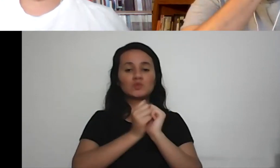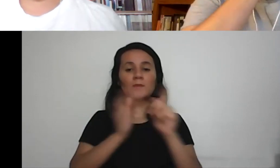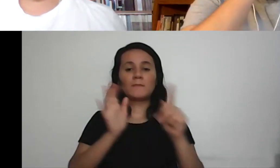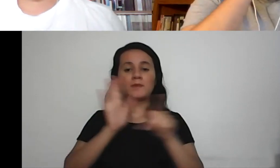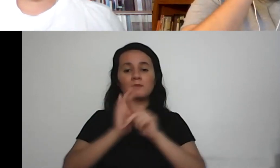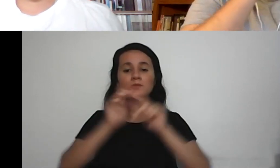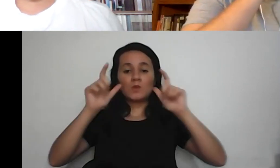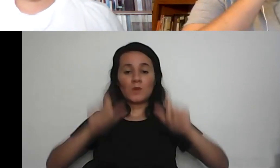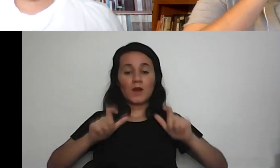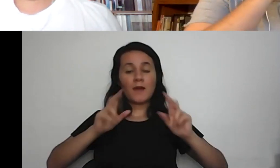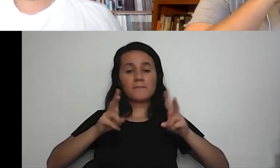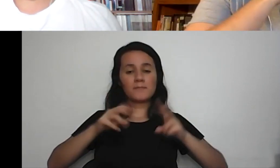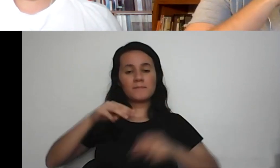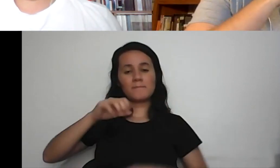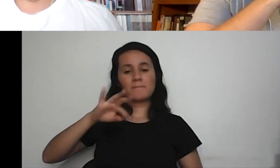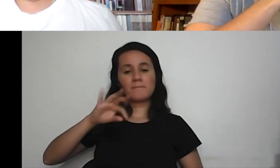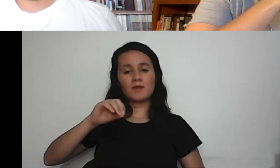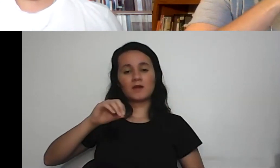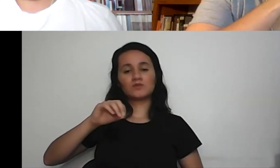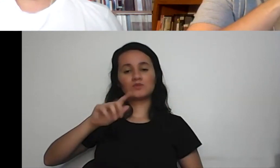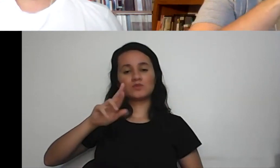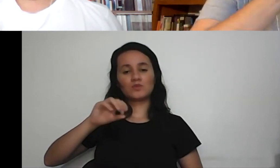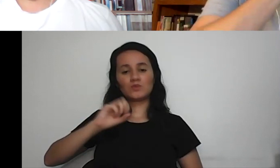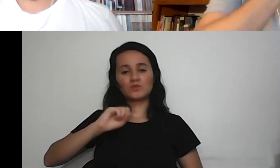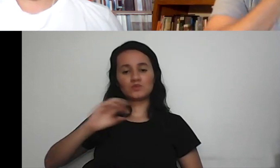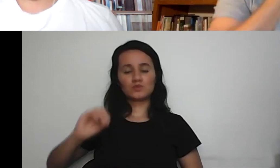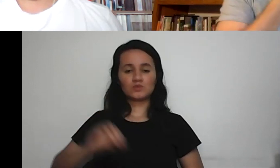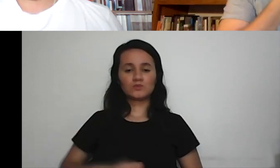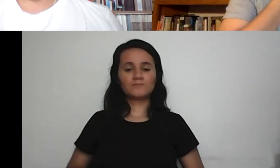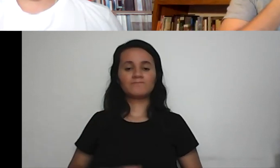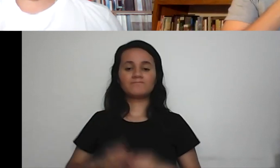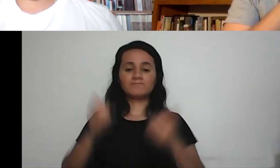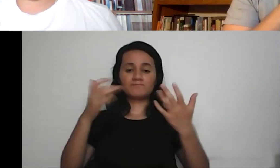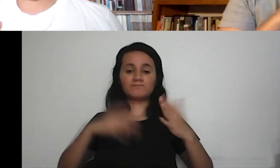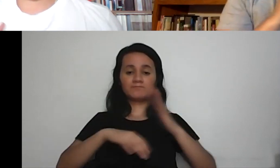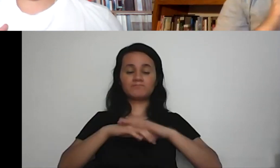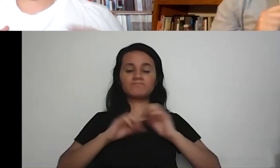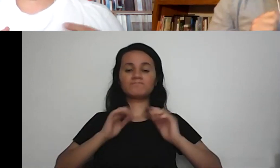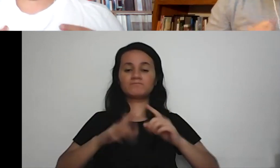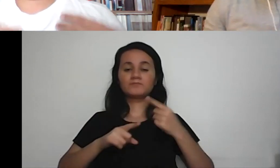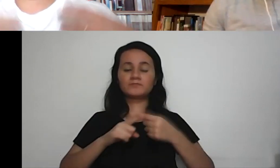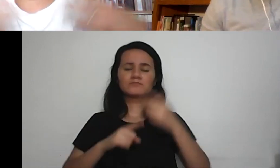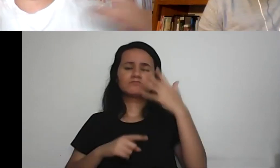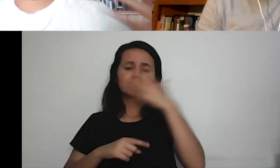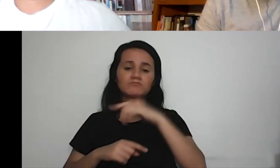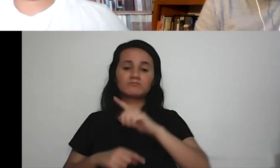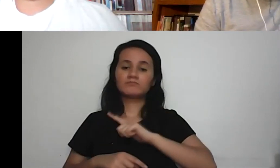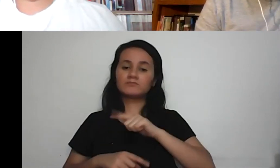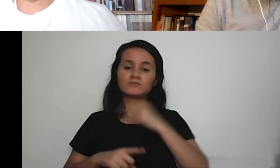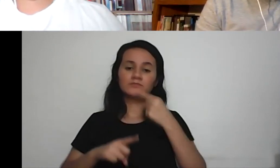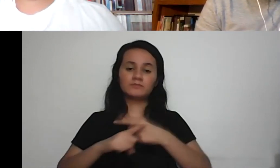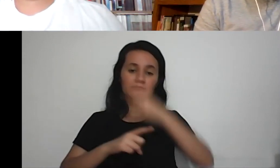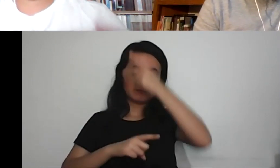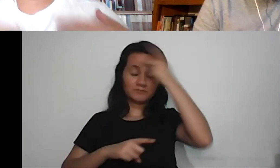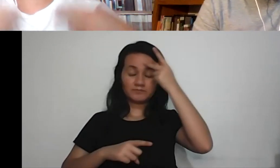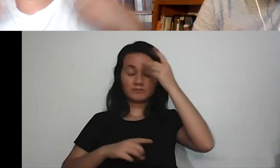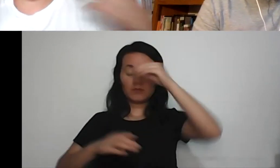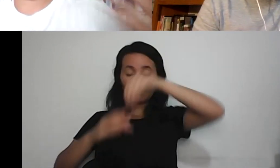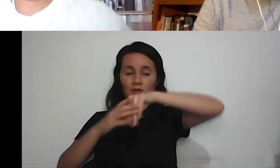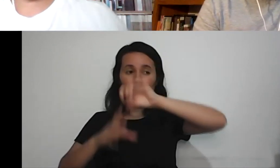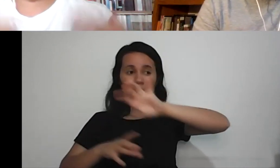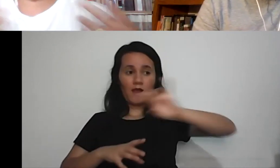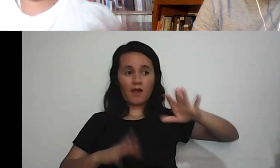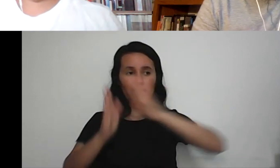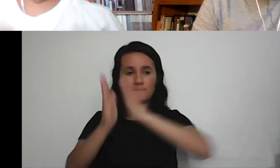matogrossenses. Essas ações são, falo, né, é bonito porque quem está dentro de cada biblioteca vai